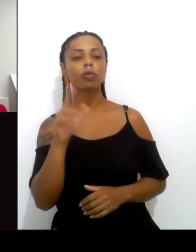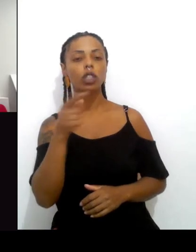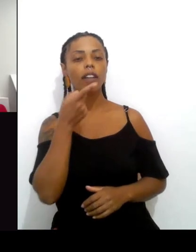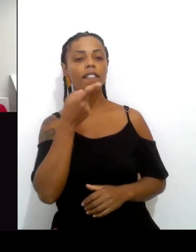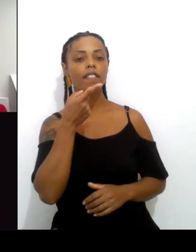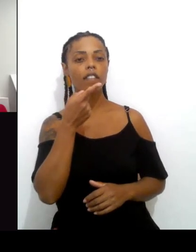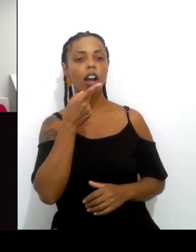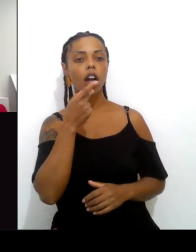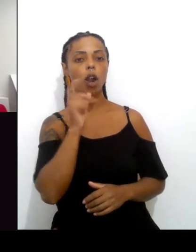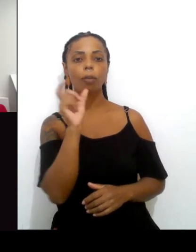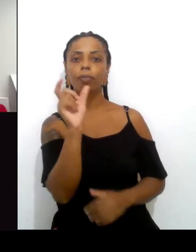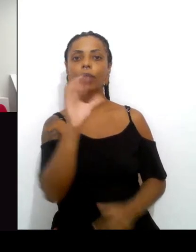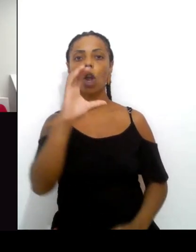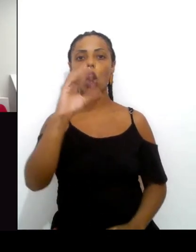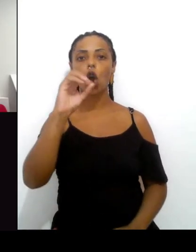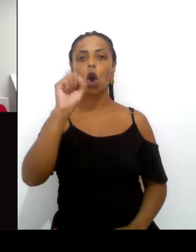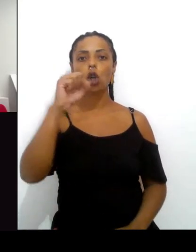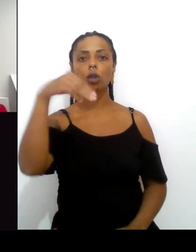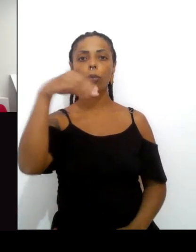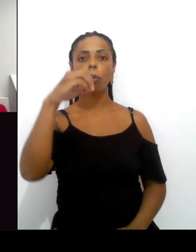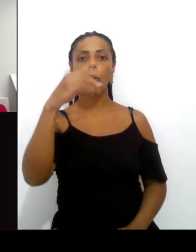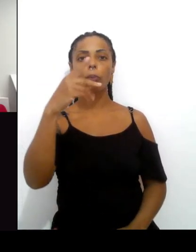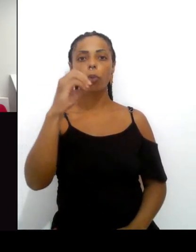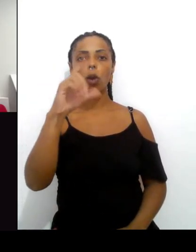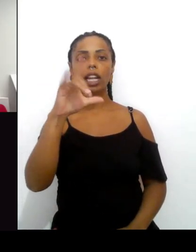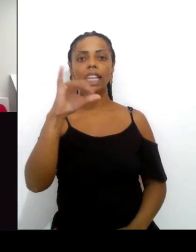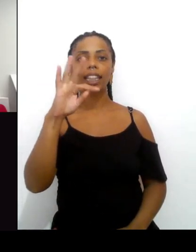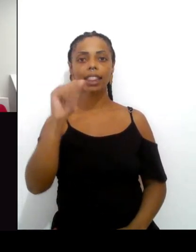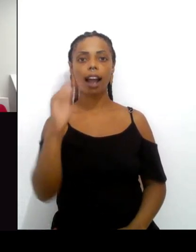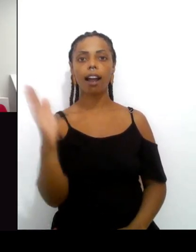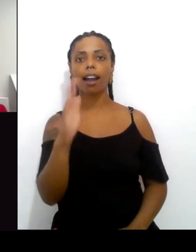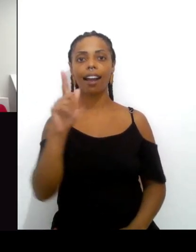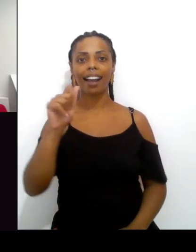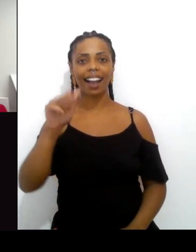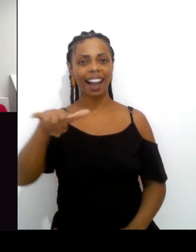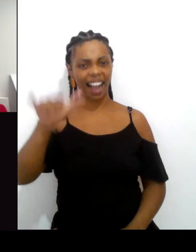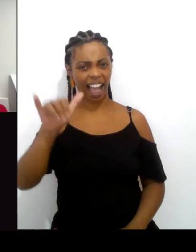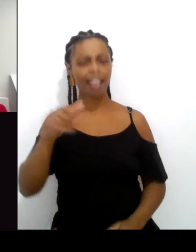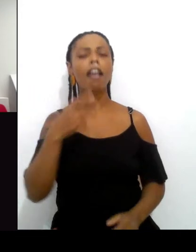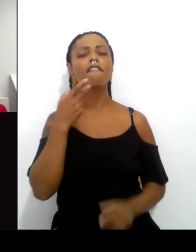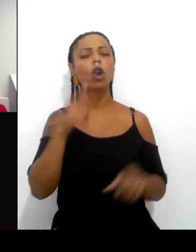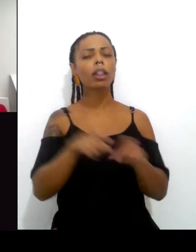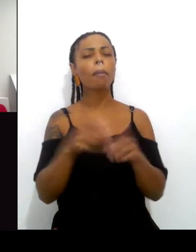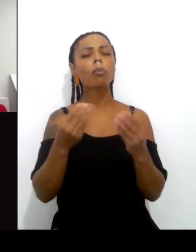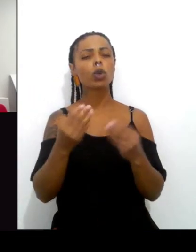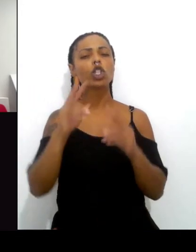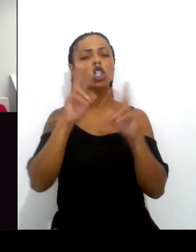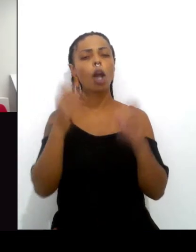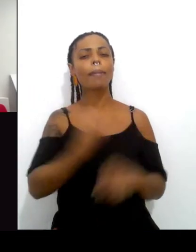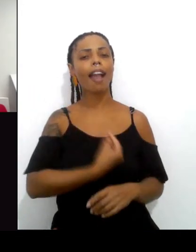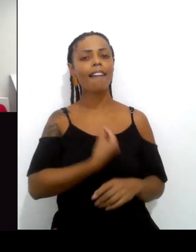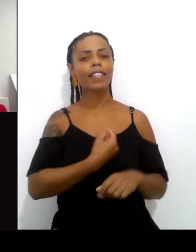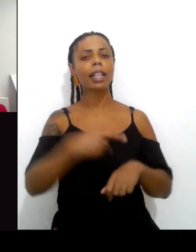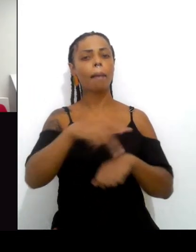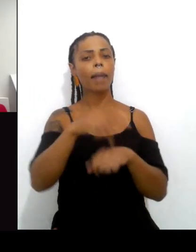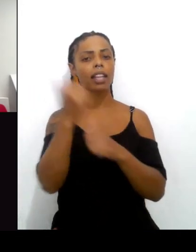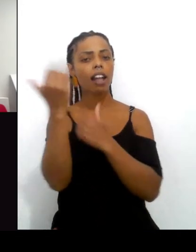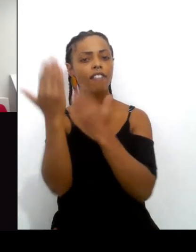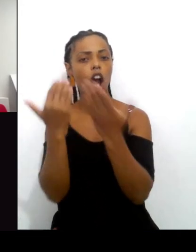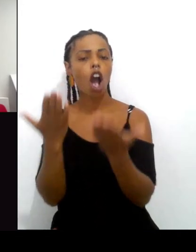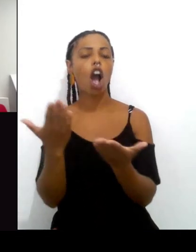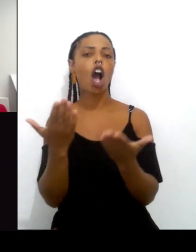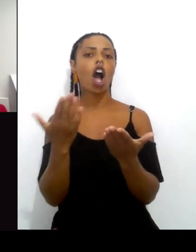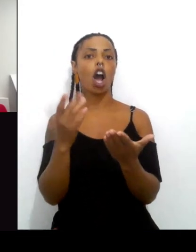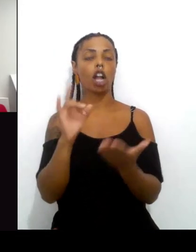cosmopolita gay e você falou muito dessa vida internacional né que o bacon levava e não só numa